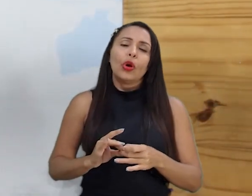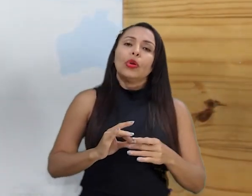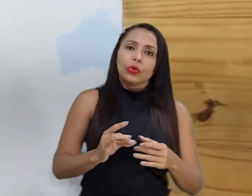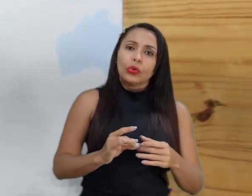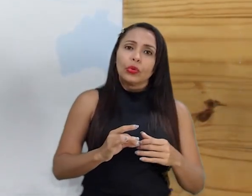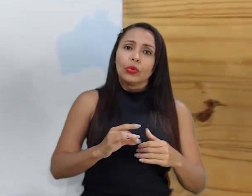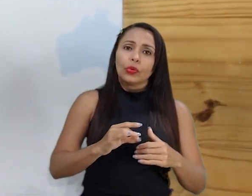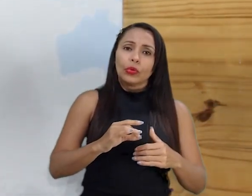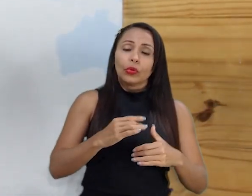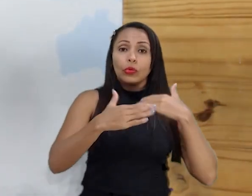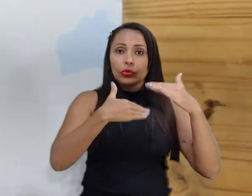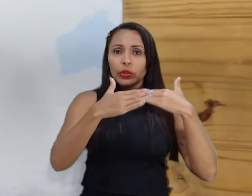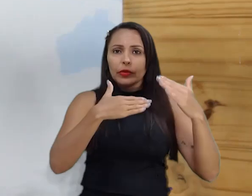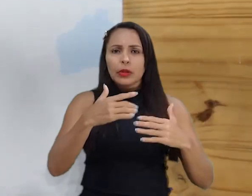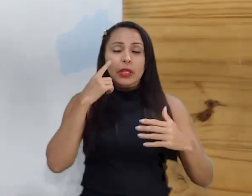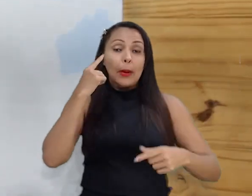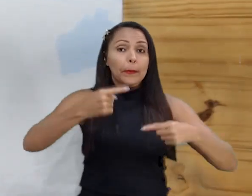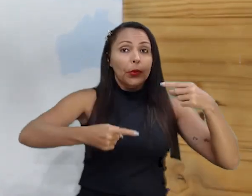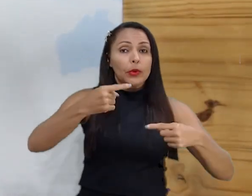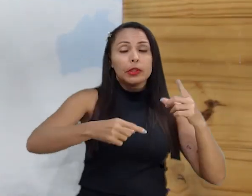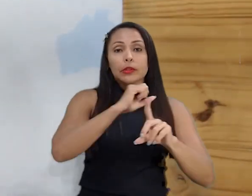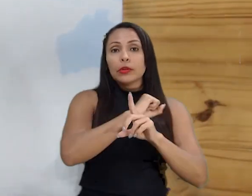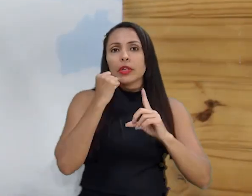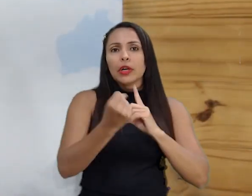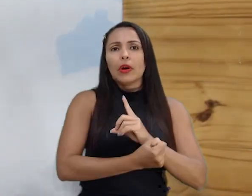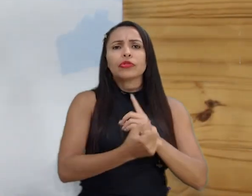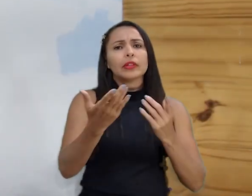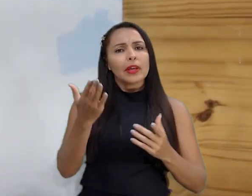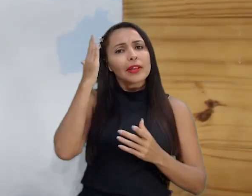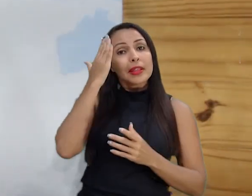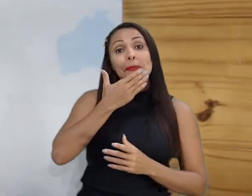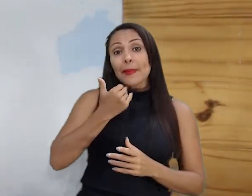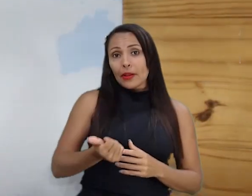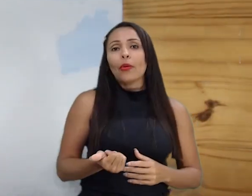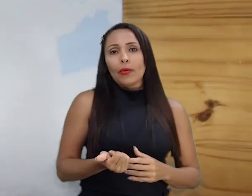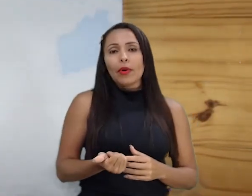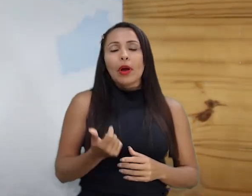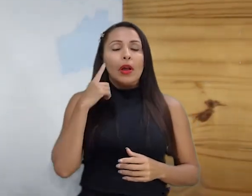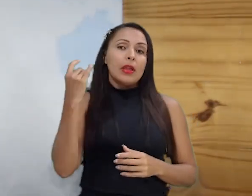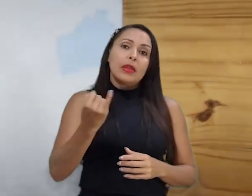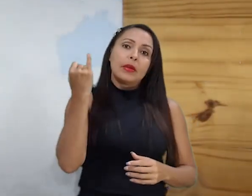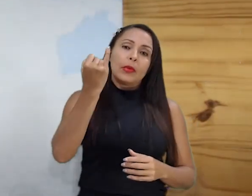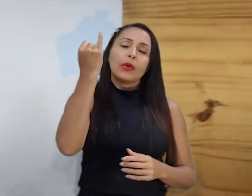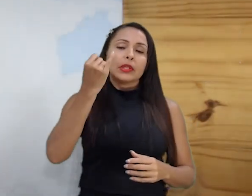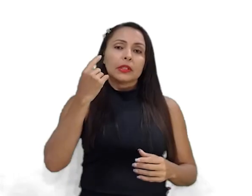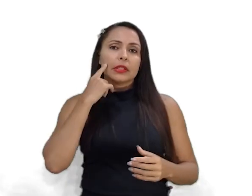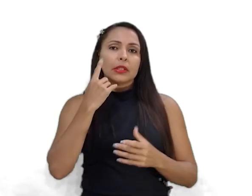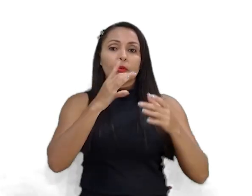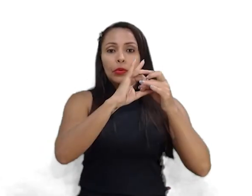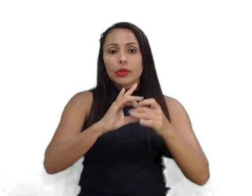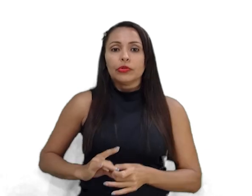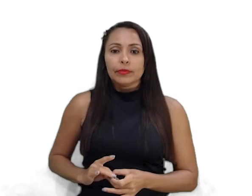construtivismo, essa questão política e social, a gente consegue compreender mais a obra. Aí a importância da gente compreender o